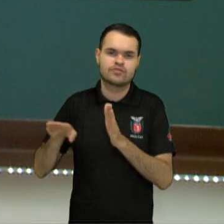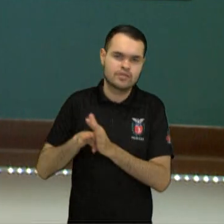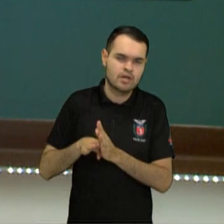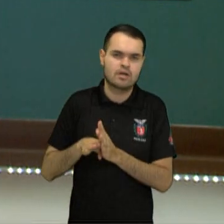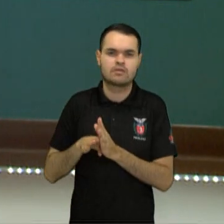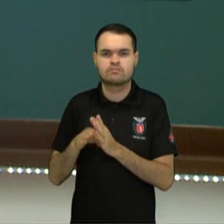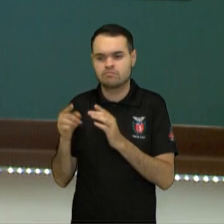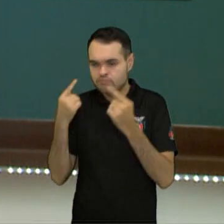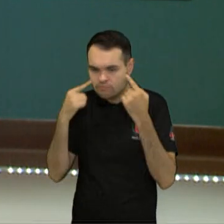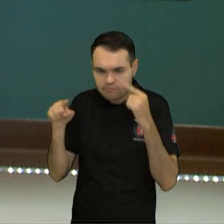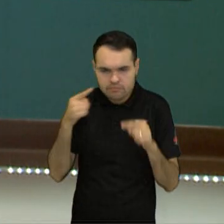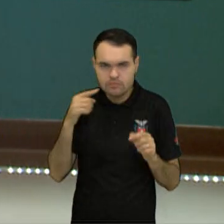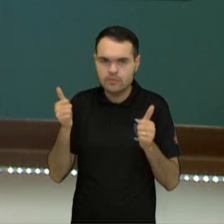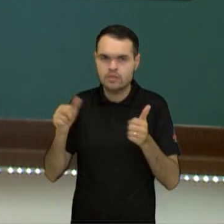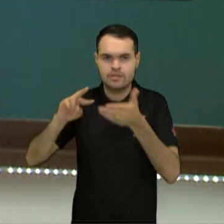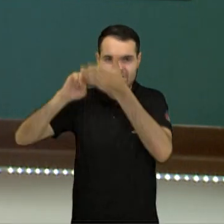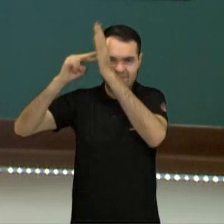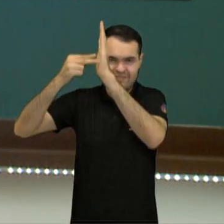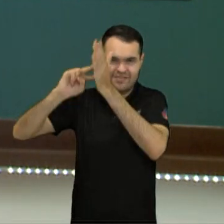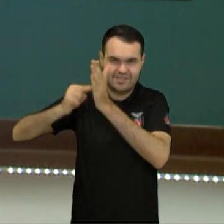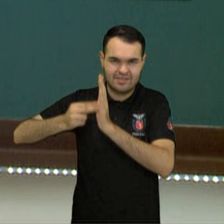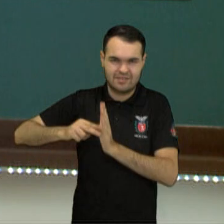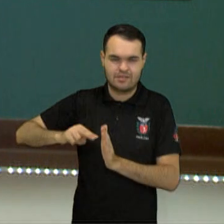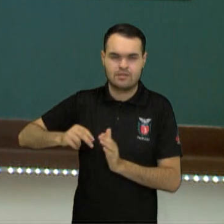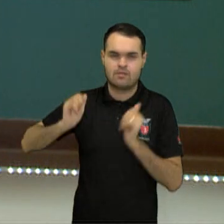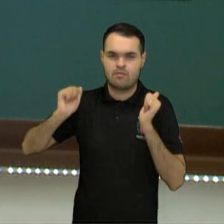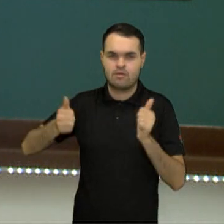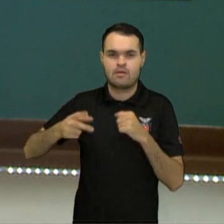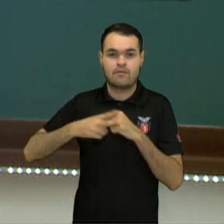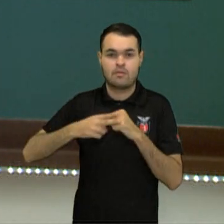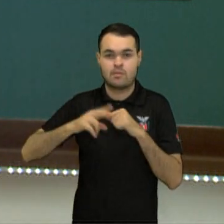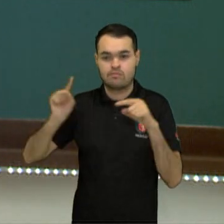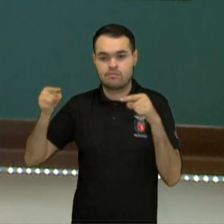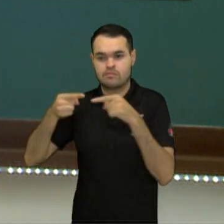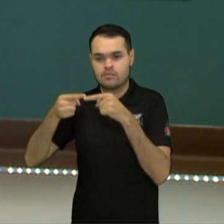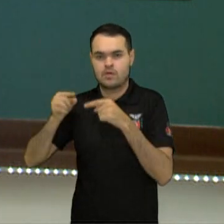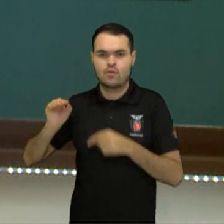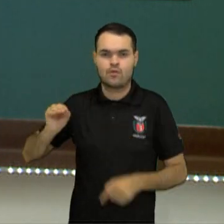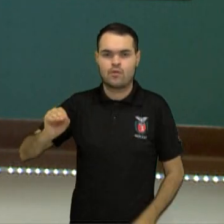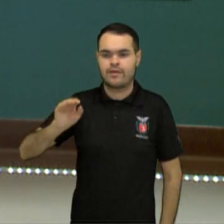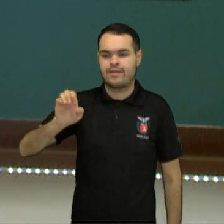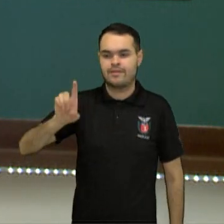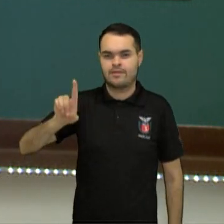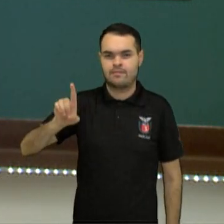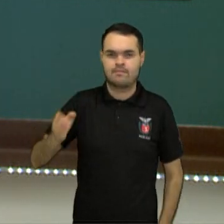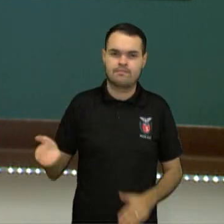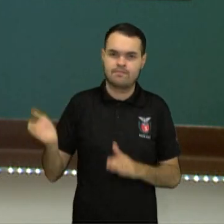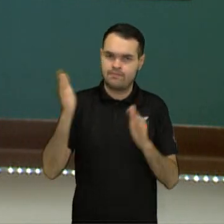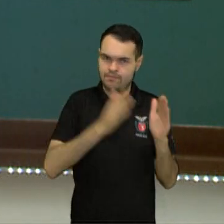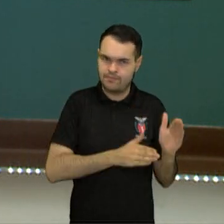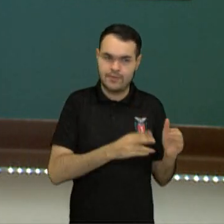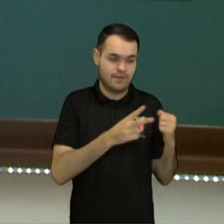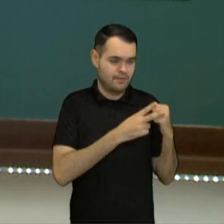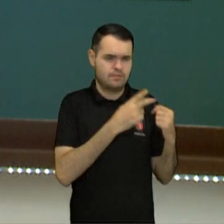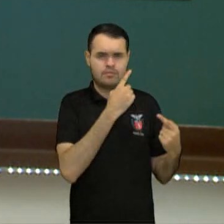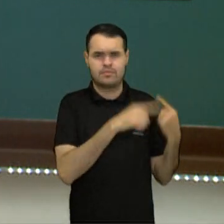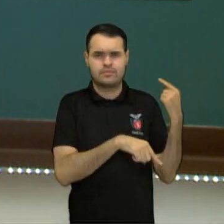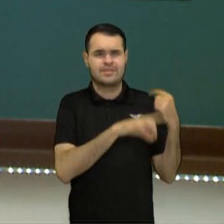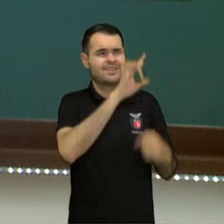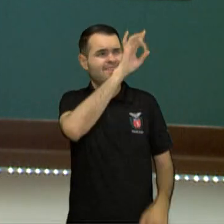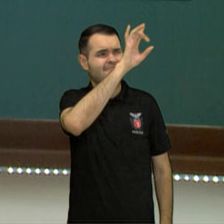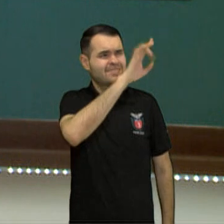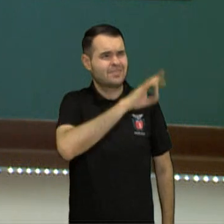os significados, ok? Então, verbo regular, coloque ed. Agora, os verbos irregulares, como eu disse anteriormente, cada um vai ter a